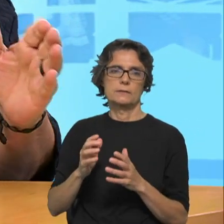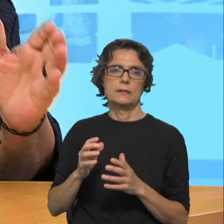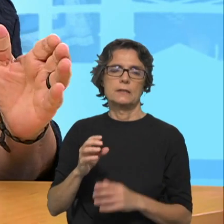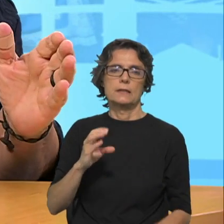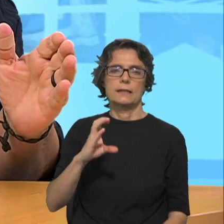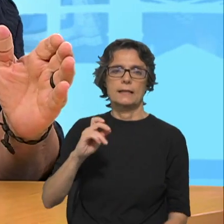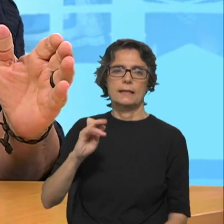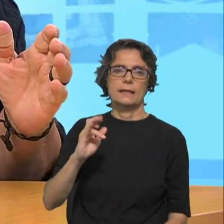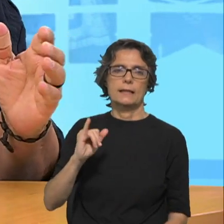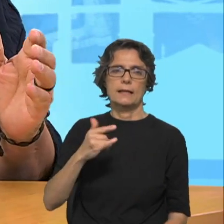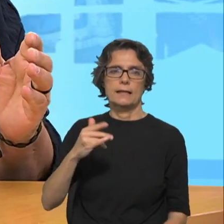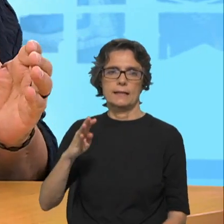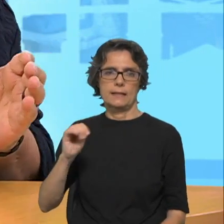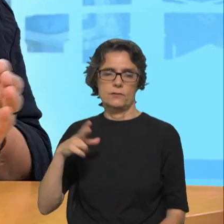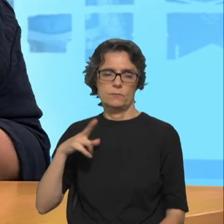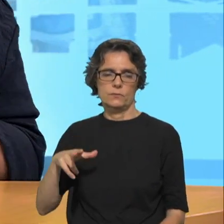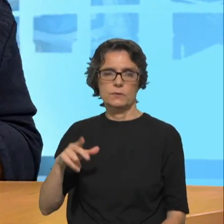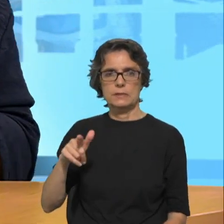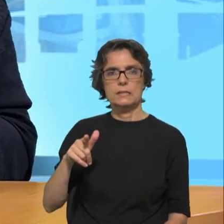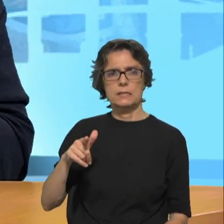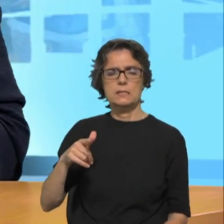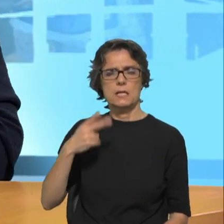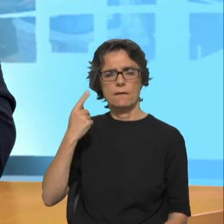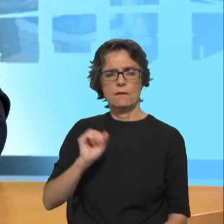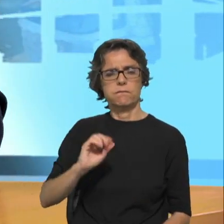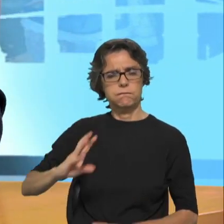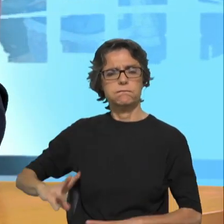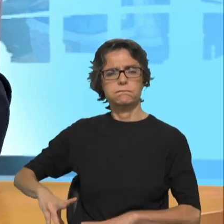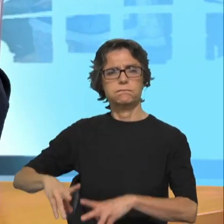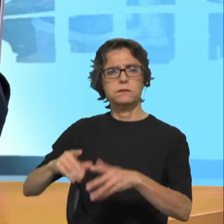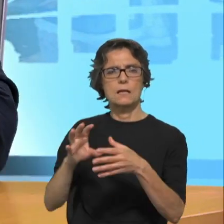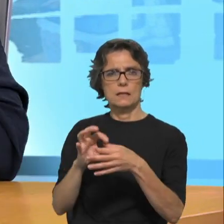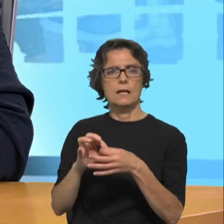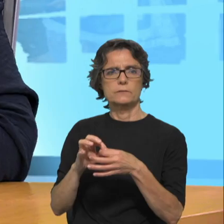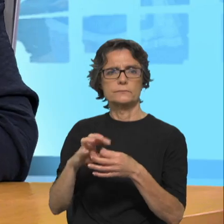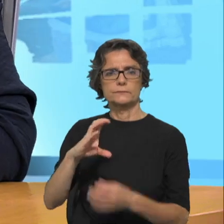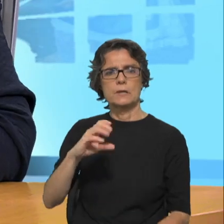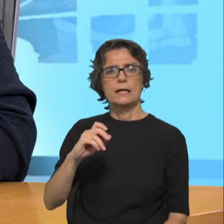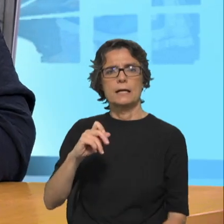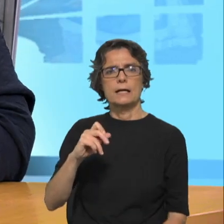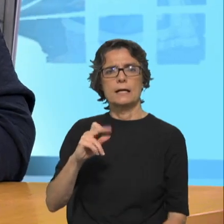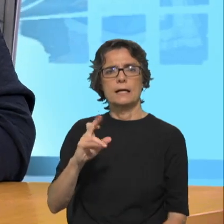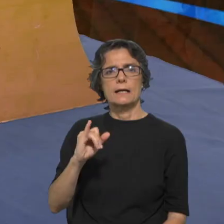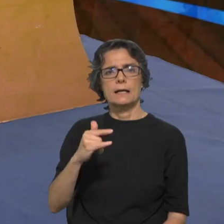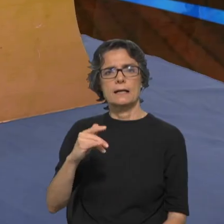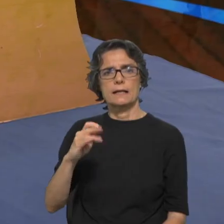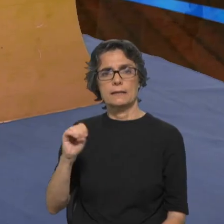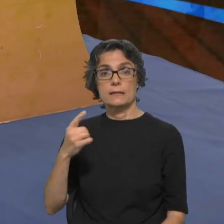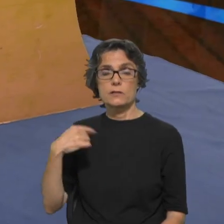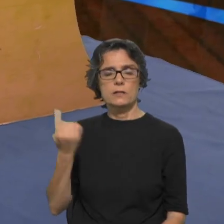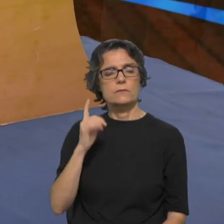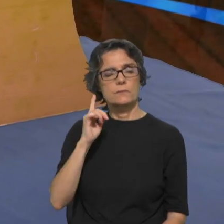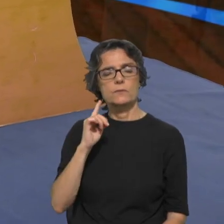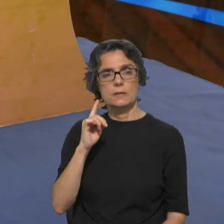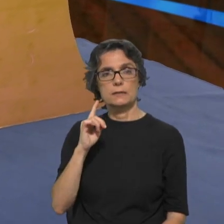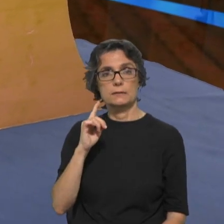também na fé e no seu envolvimento, sempre muito ligado à Caritas. E nós não podemos ter este dia, estou neste mundo como num grande templo,